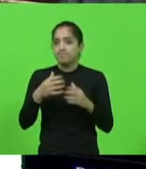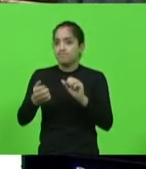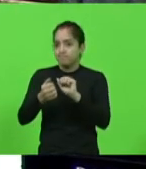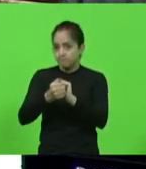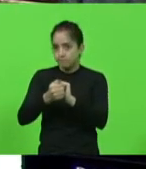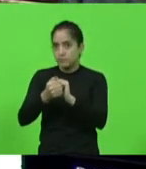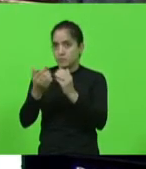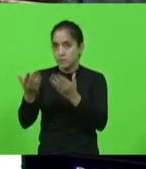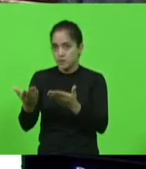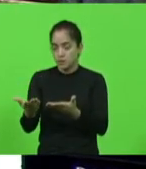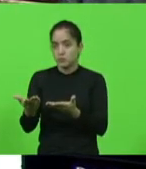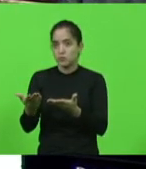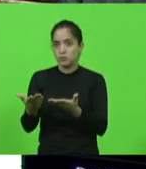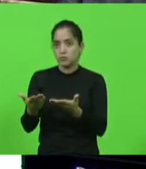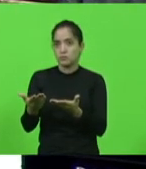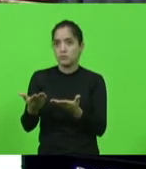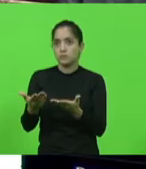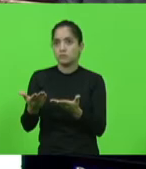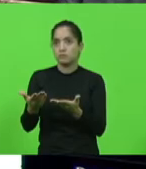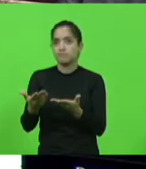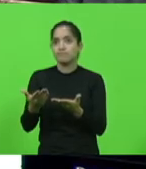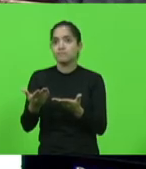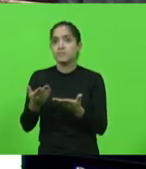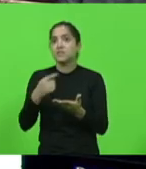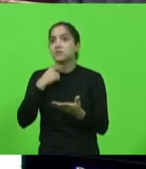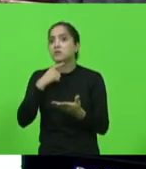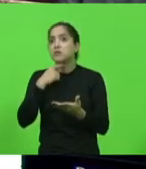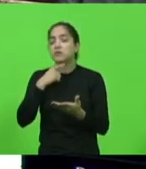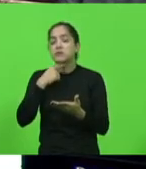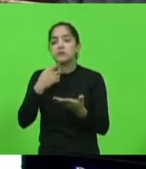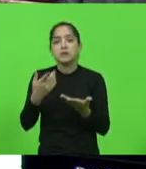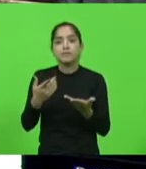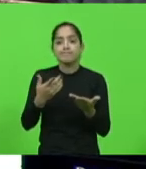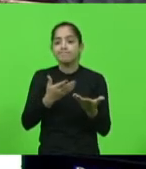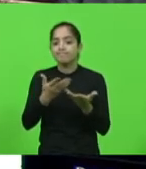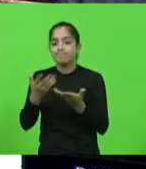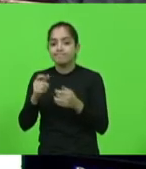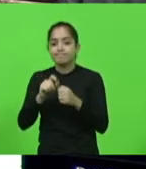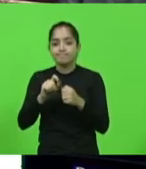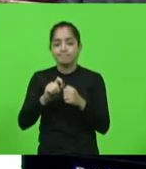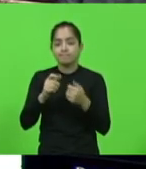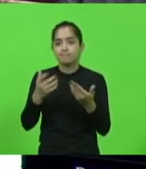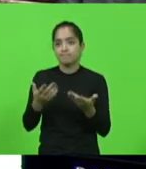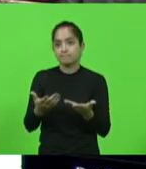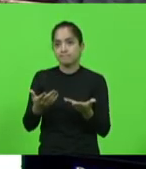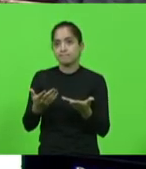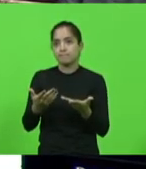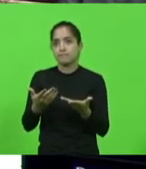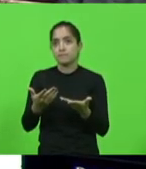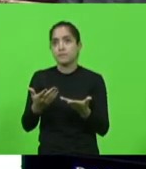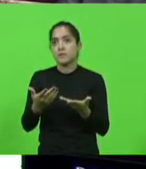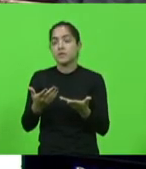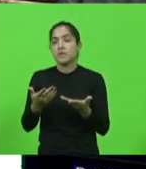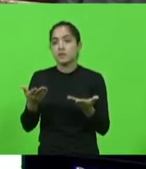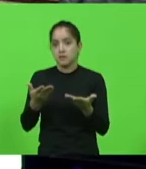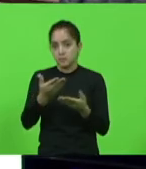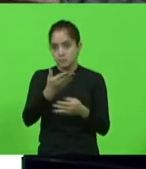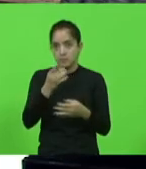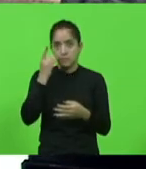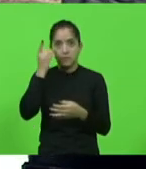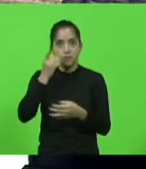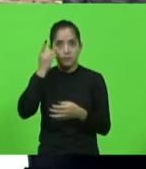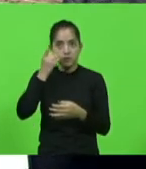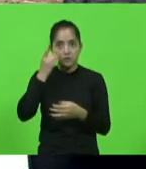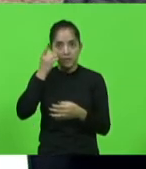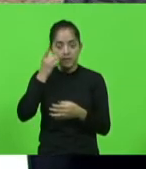ao sentimento de impotência mesmo, da gente não saber mais nem o que fazer. E estamos aqui agora com o deputado, também nosso